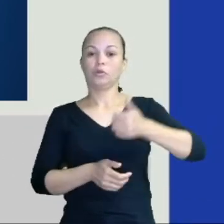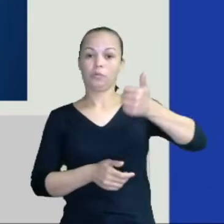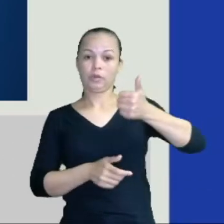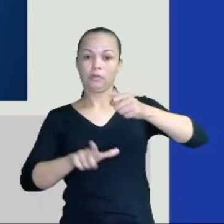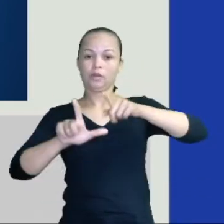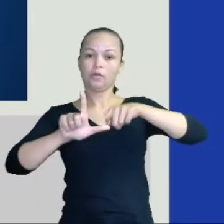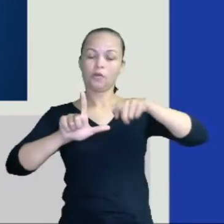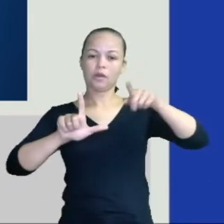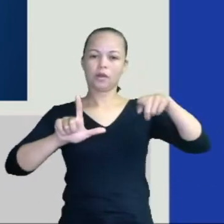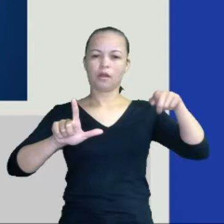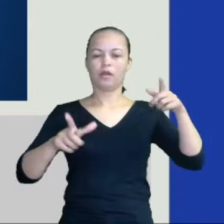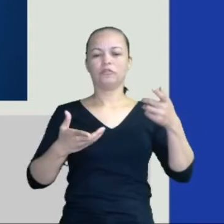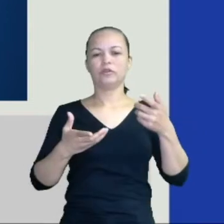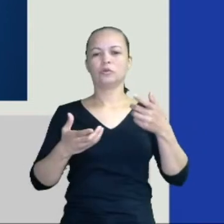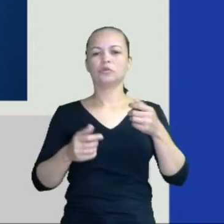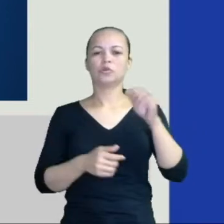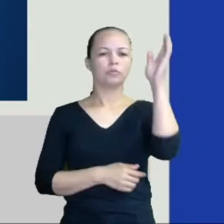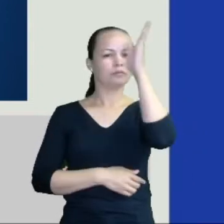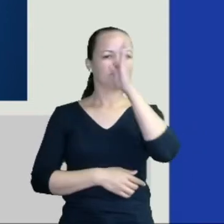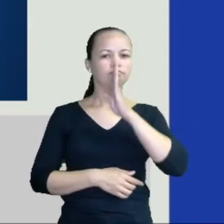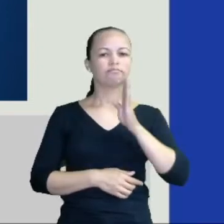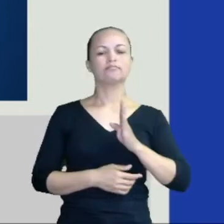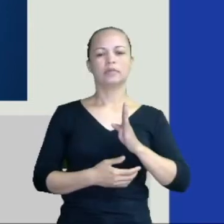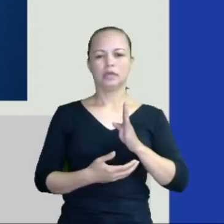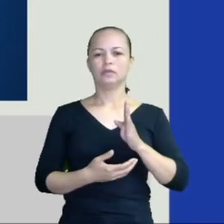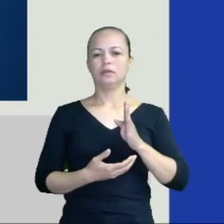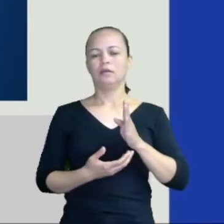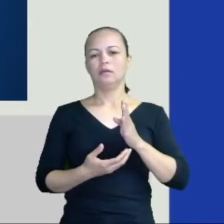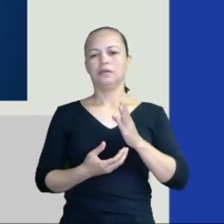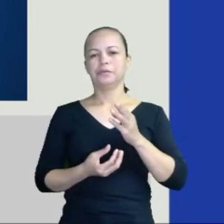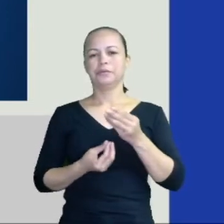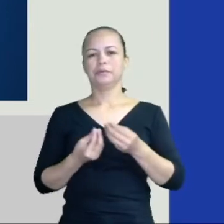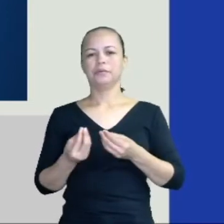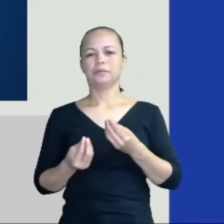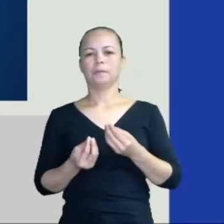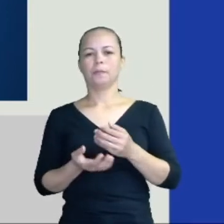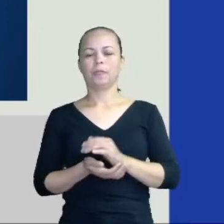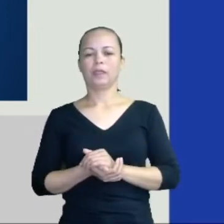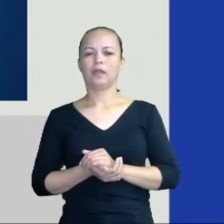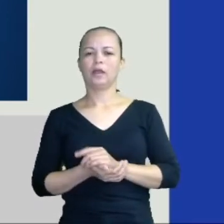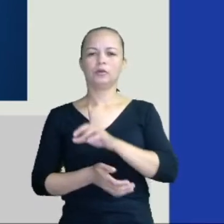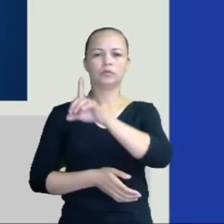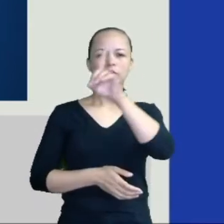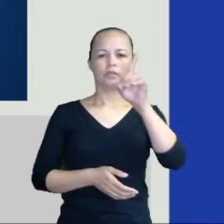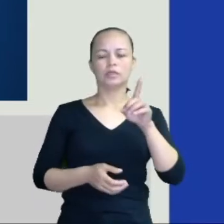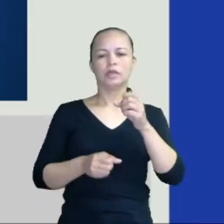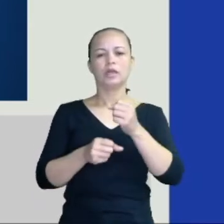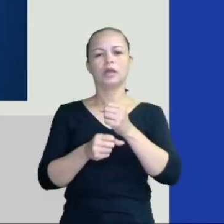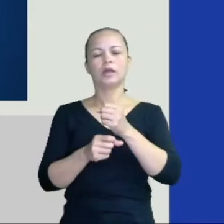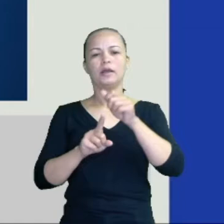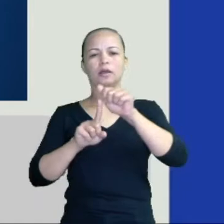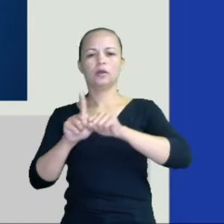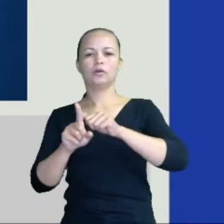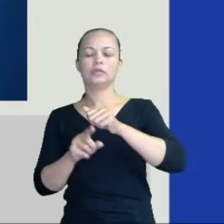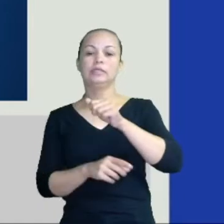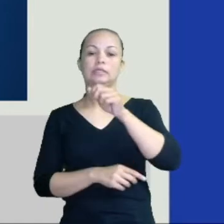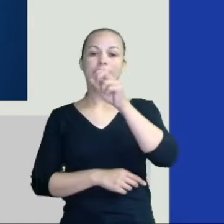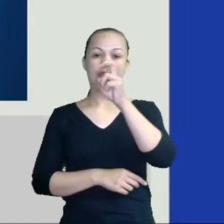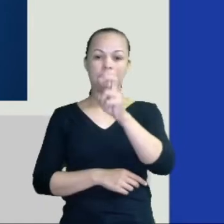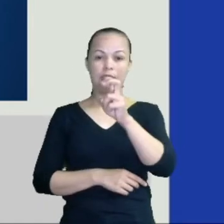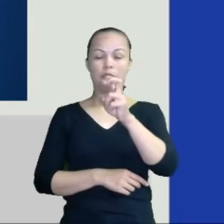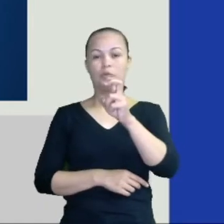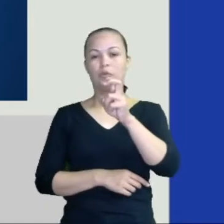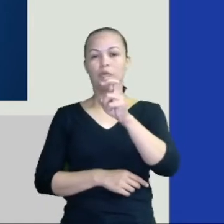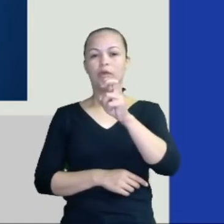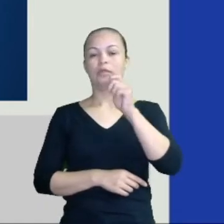primeiro é sobre o Brasil, né, que foi, a data é de 5 de abril de 2021, bem